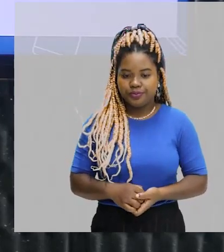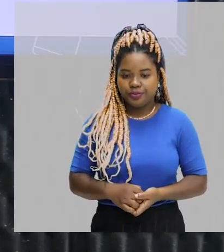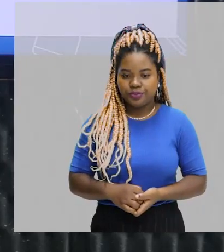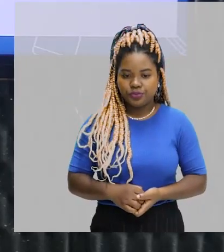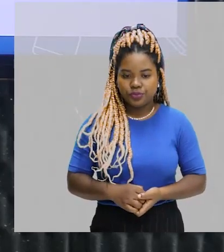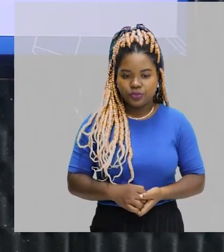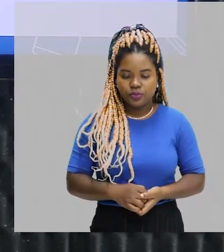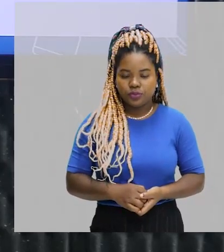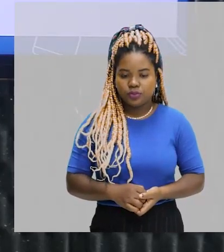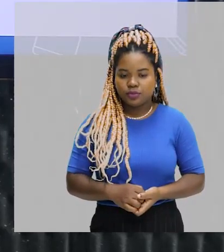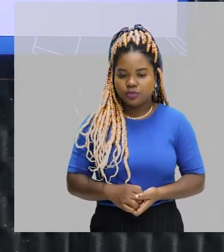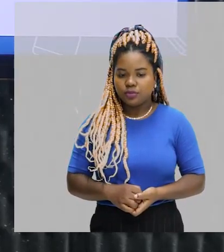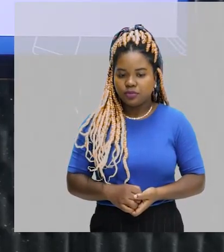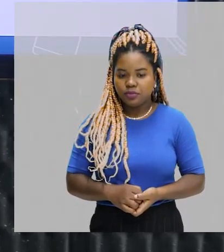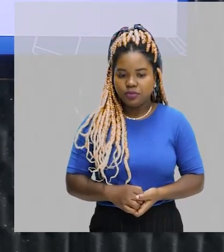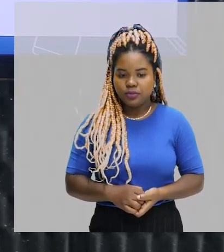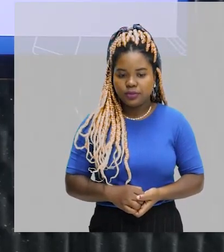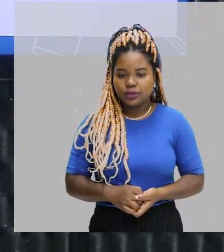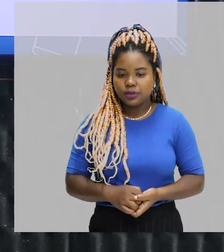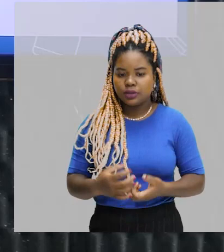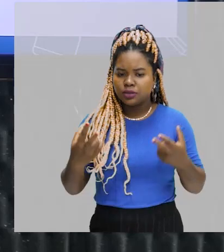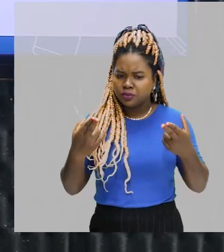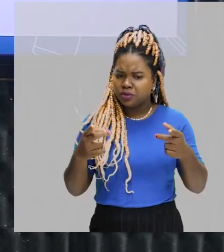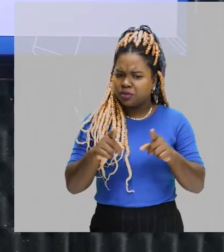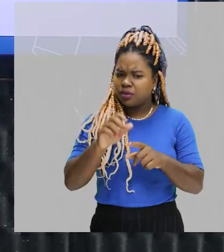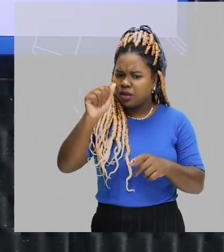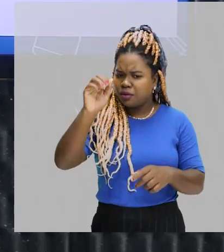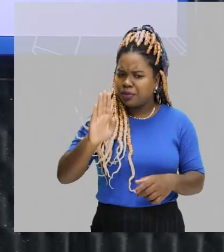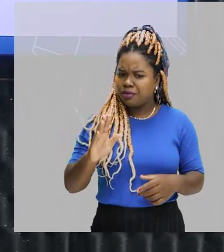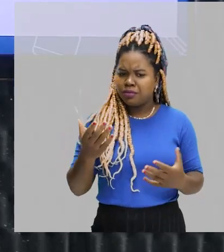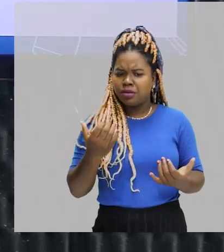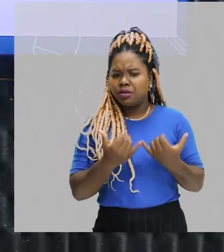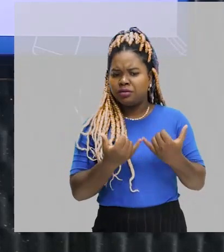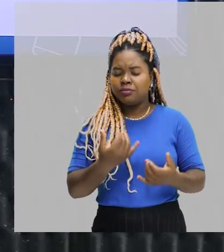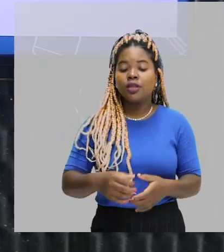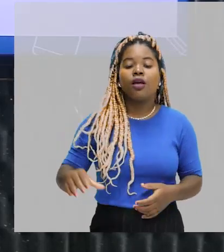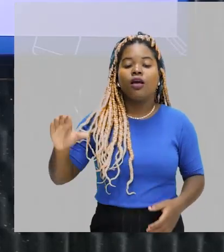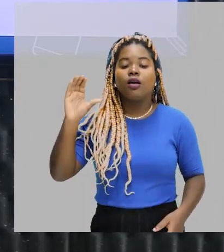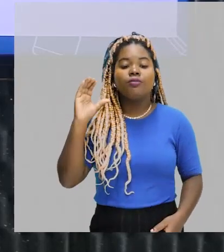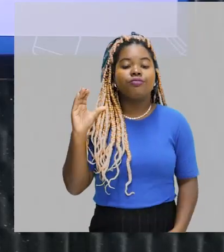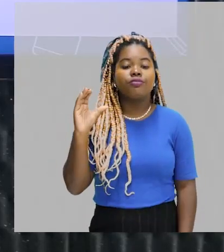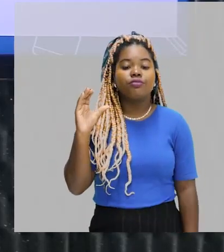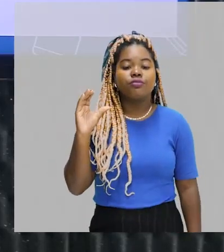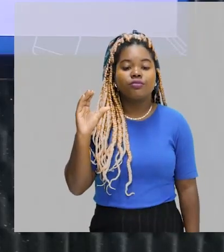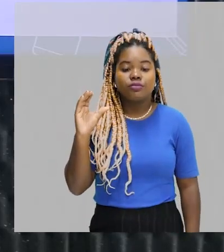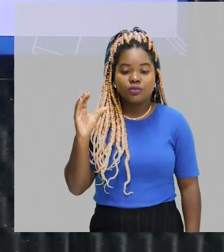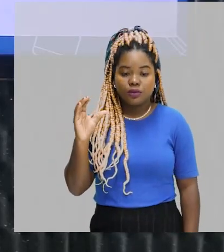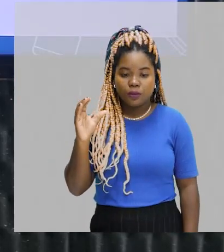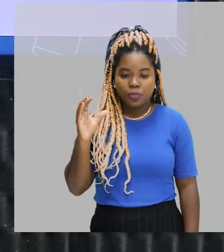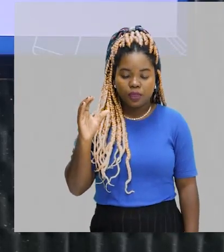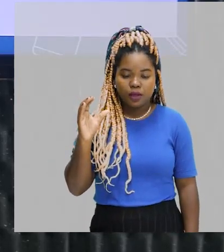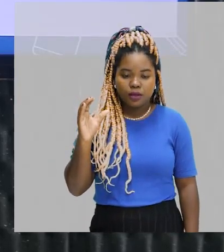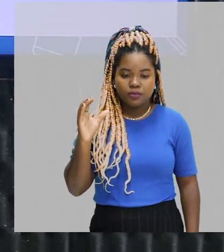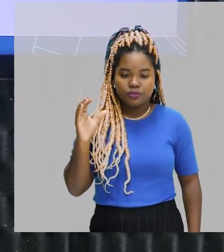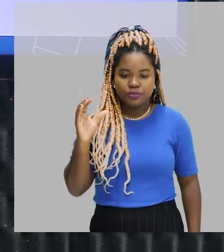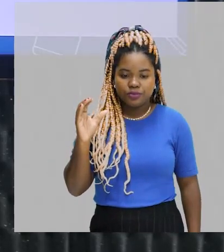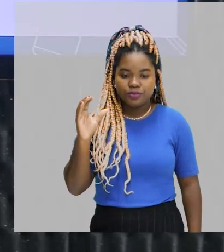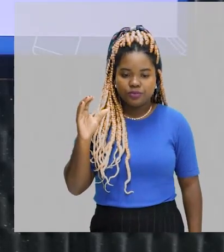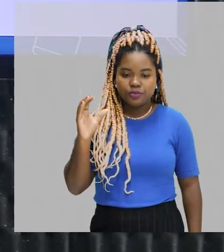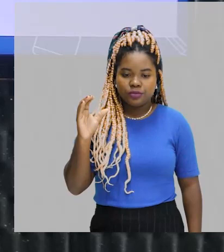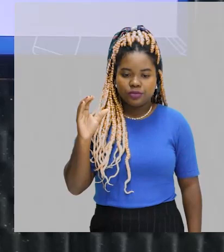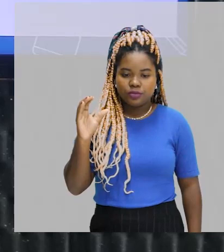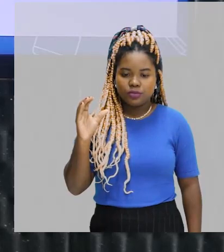Hoje existe ervas daninhas, tá? Tá igual, né? A e B estão iguais. Letra C. Fazem anos, haviam